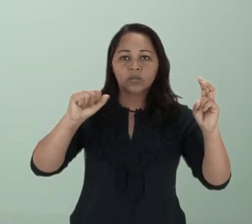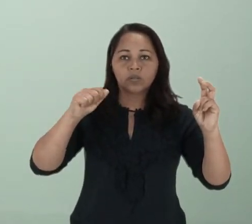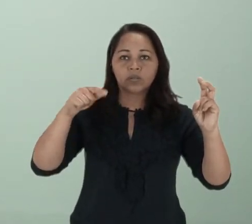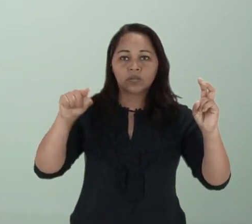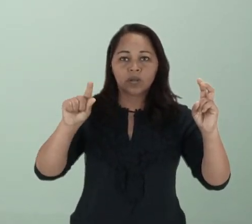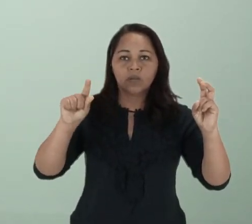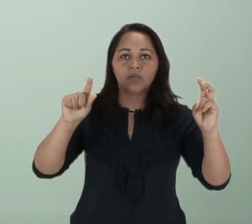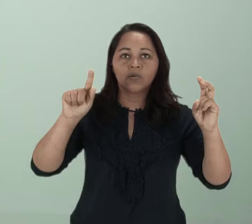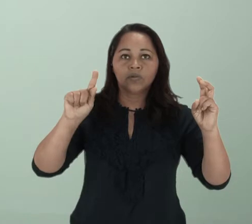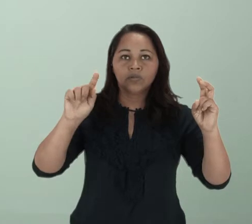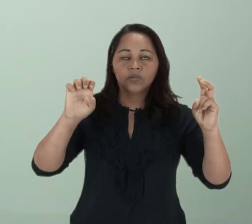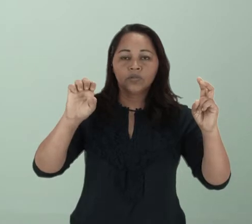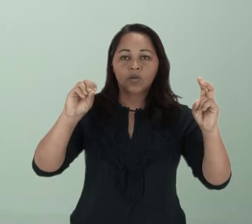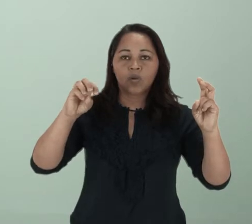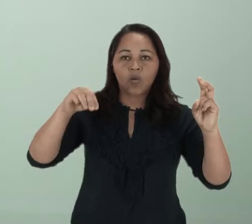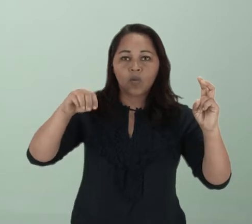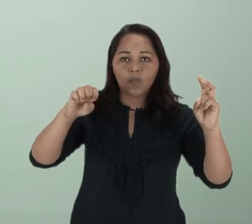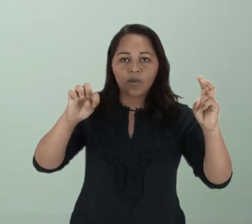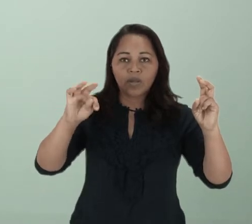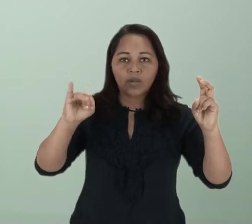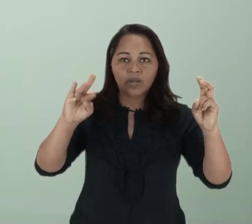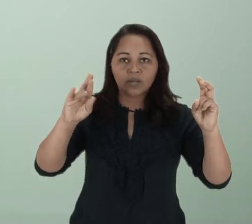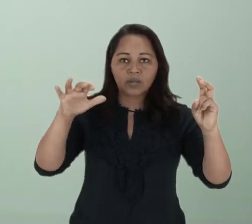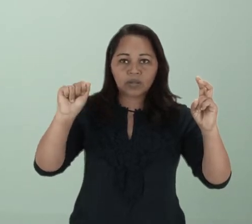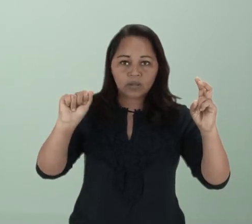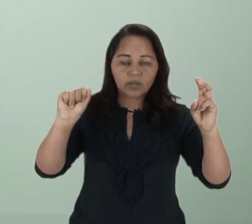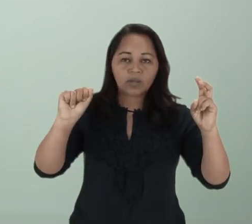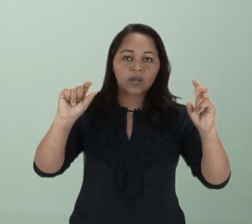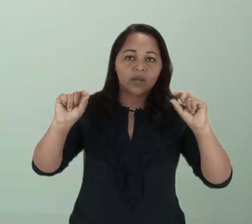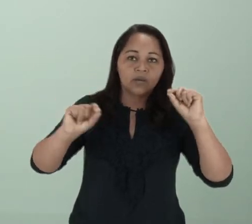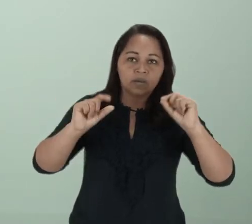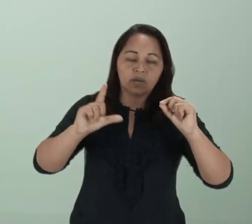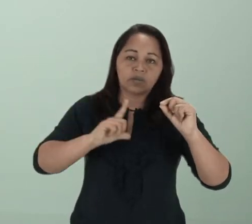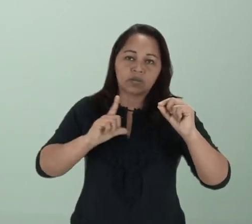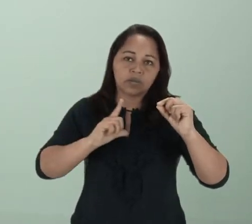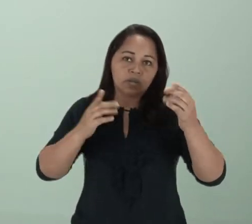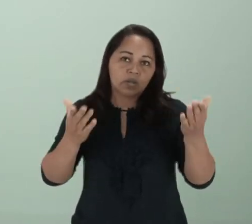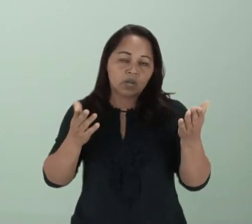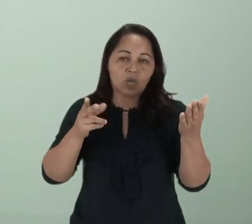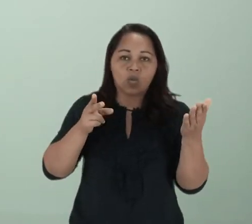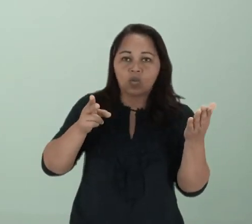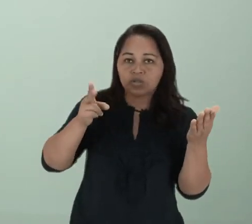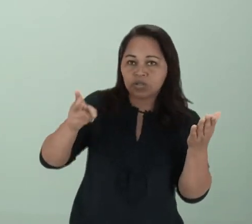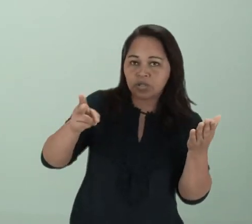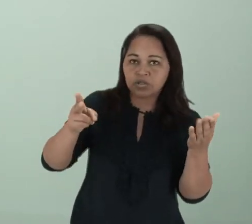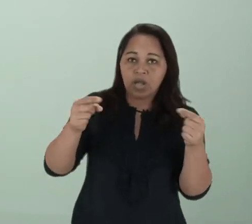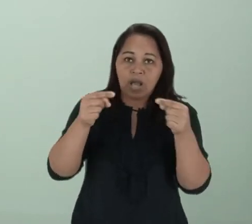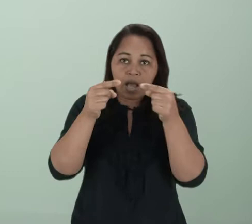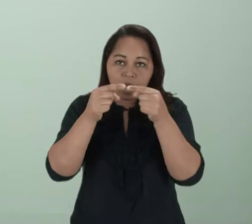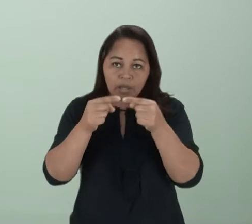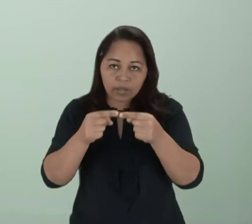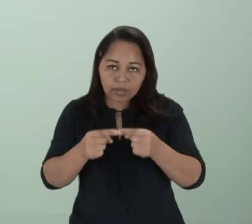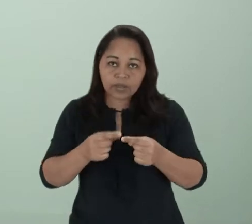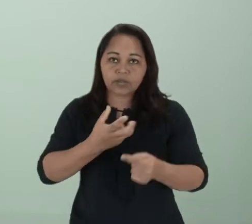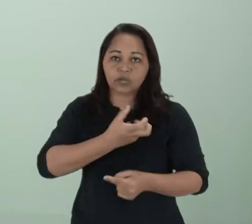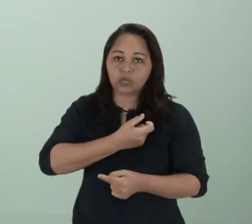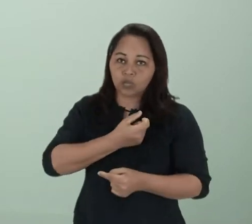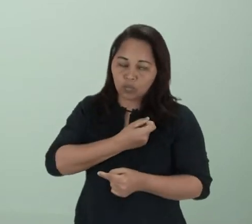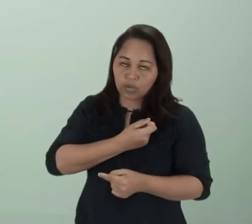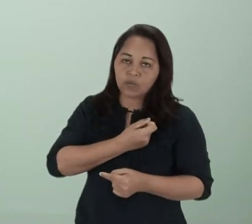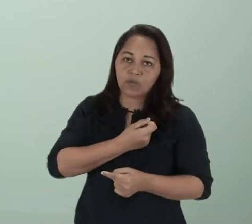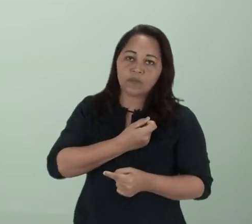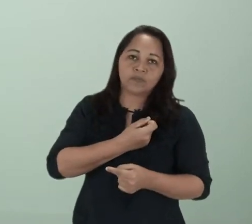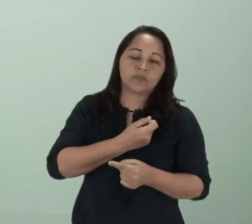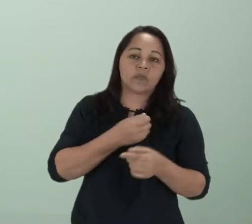de números, aonde, multiplicando uma constante a cada termo, ou seja, a cada número que compõe